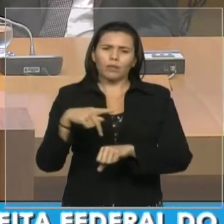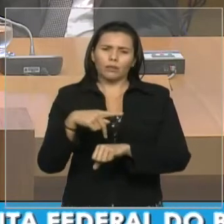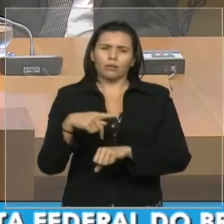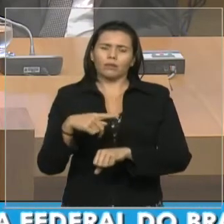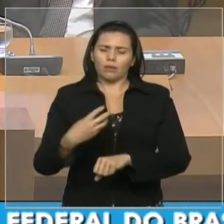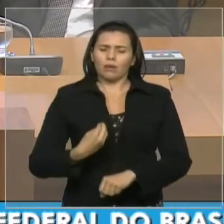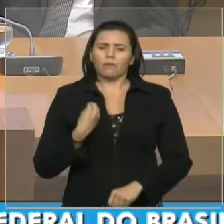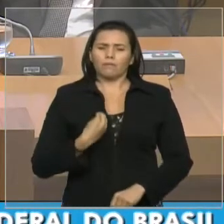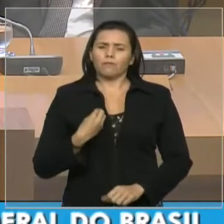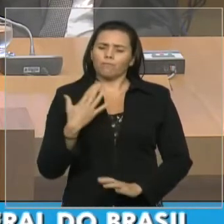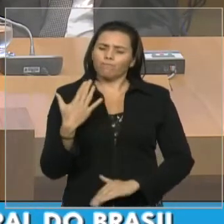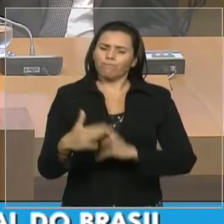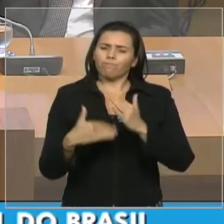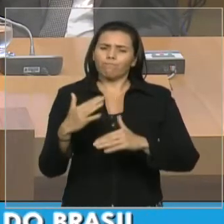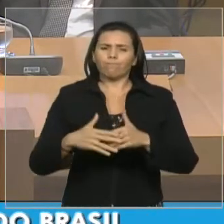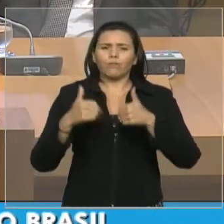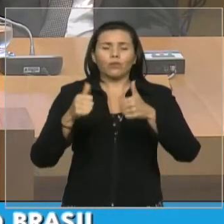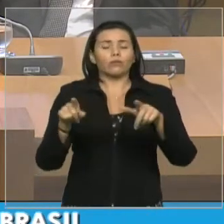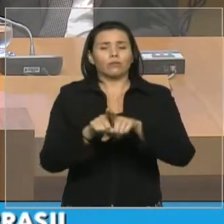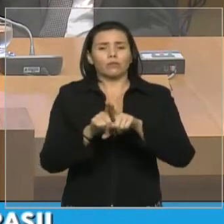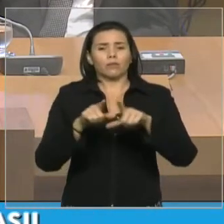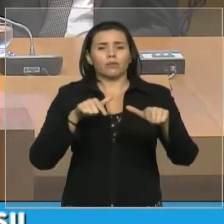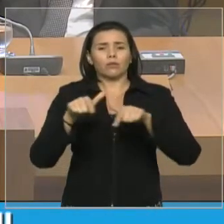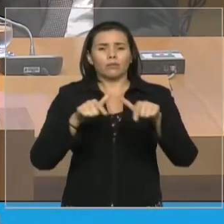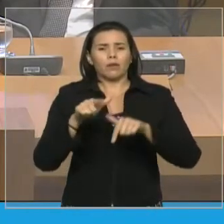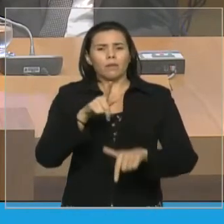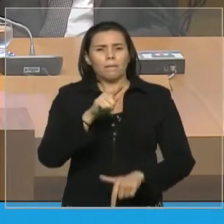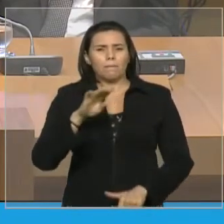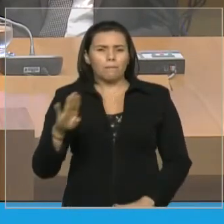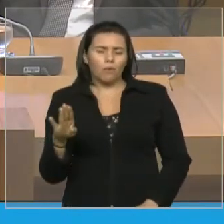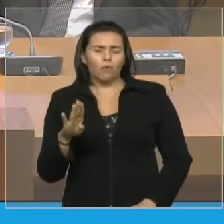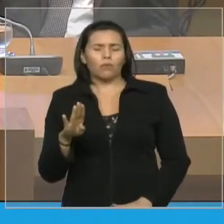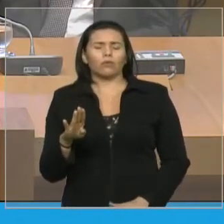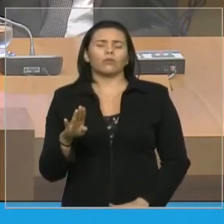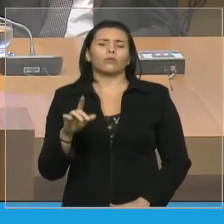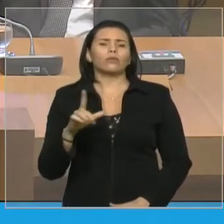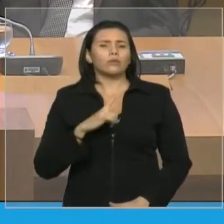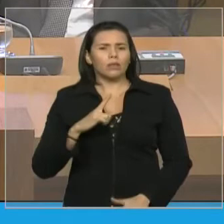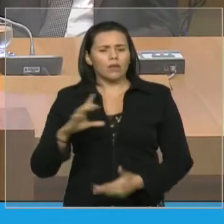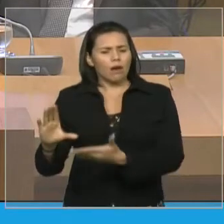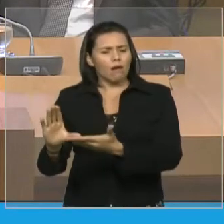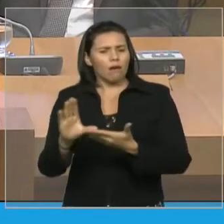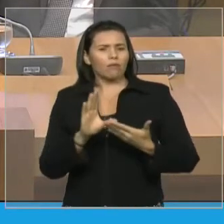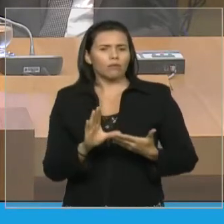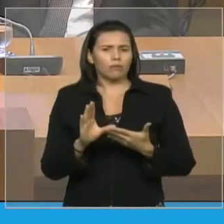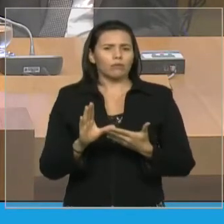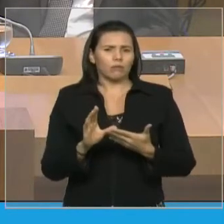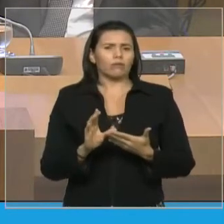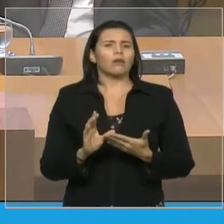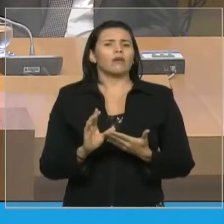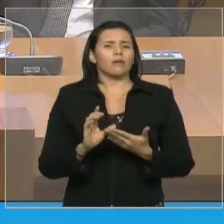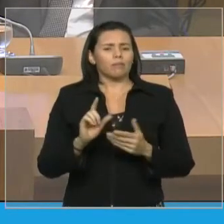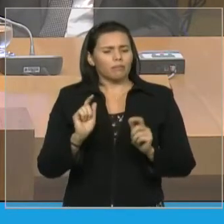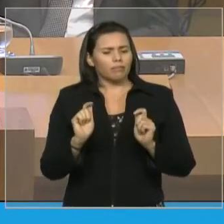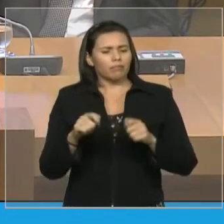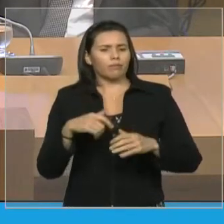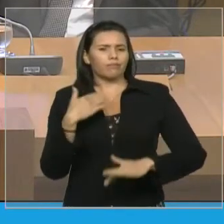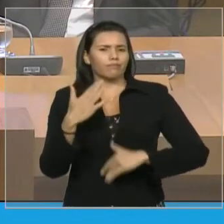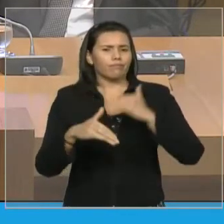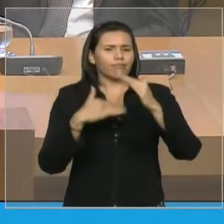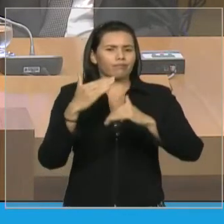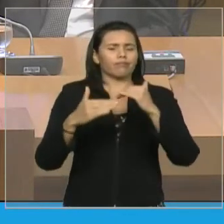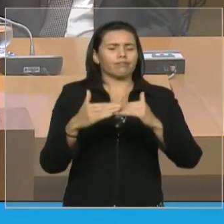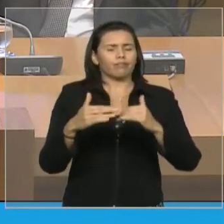que os serviços públicos possam ser custeados com qualidade e que para que os brasileiros e